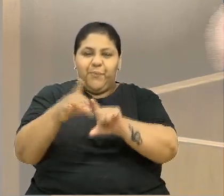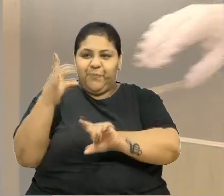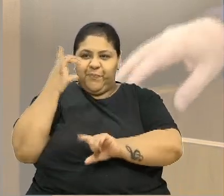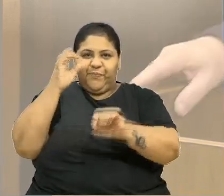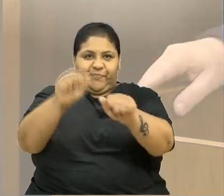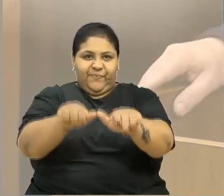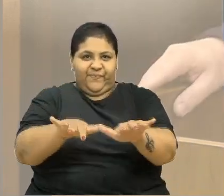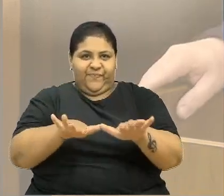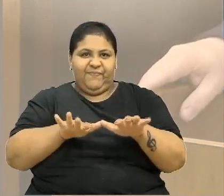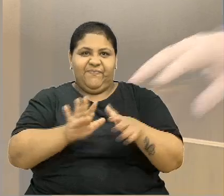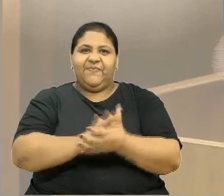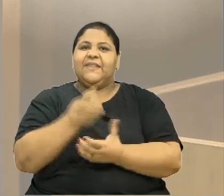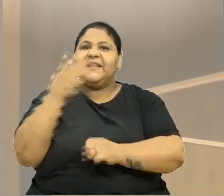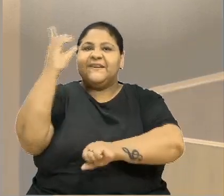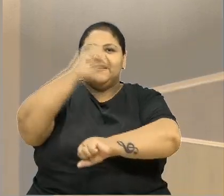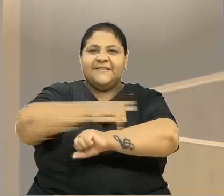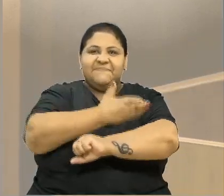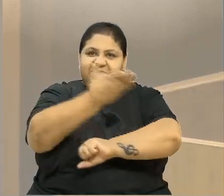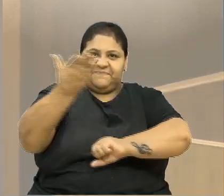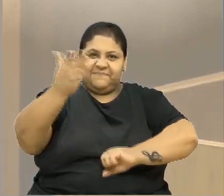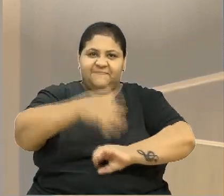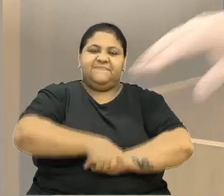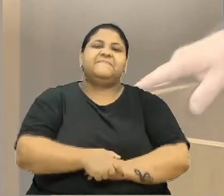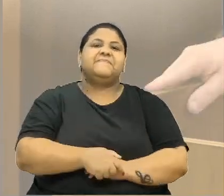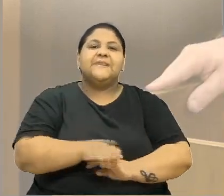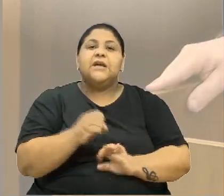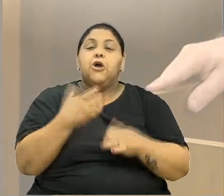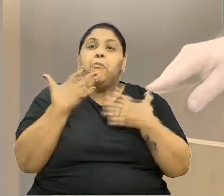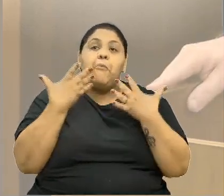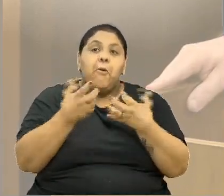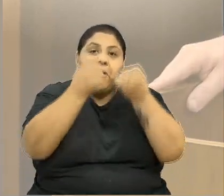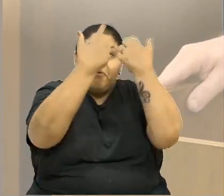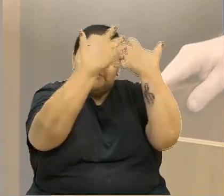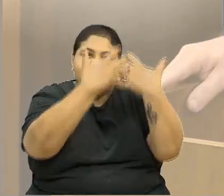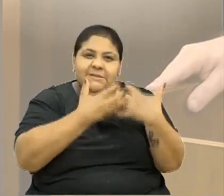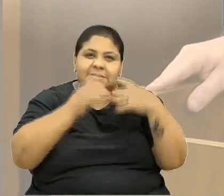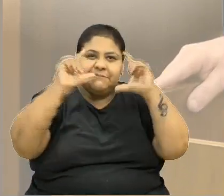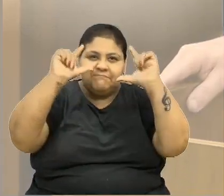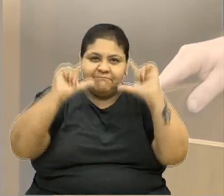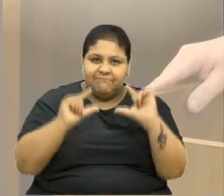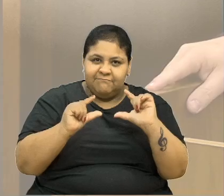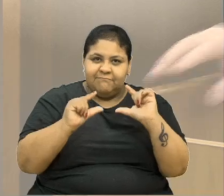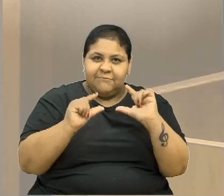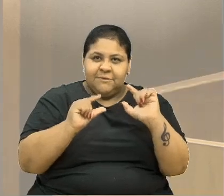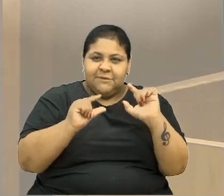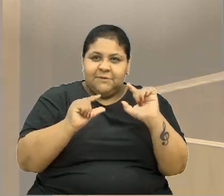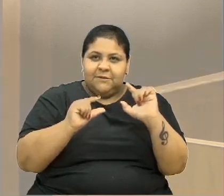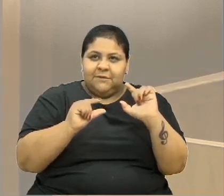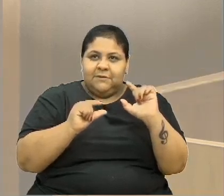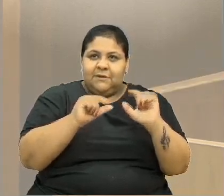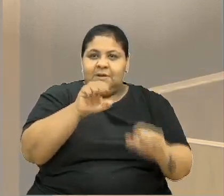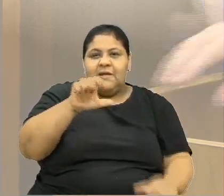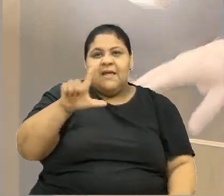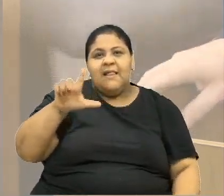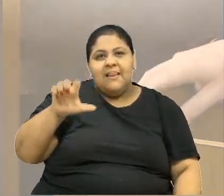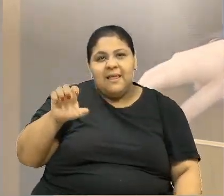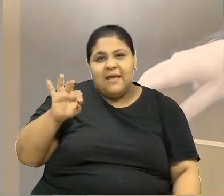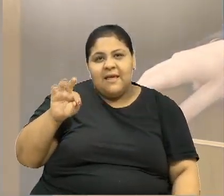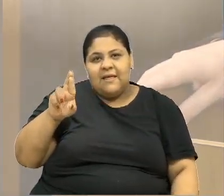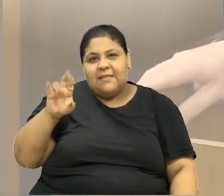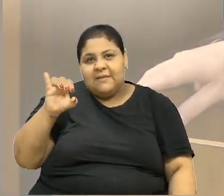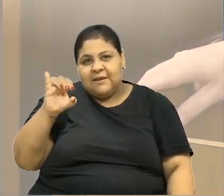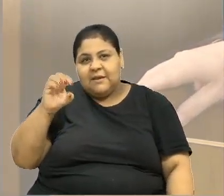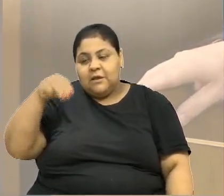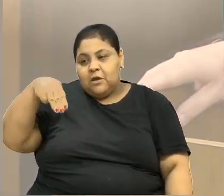plenário. Bom dia a todos. Bom, queria falar um pouco sobre a Electric Move. E desde a sua